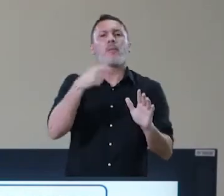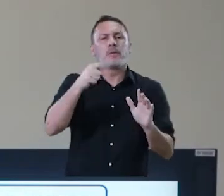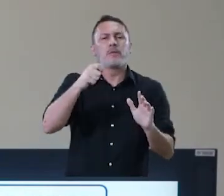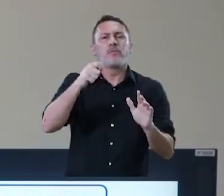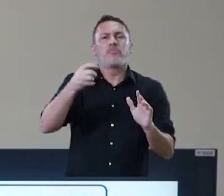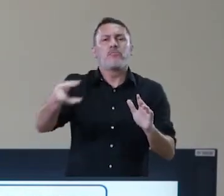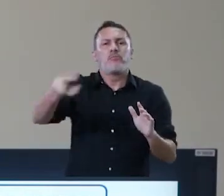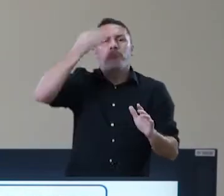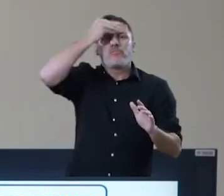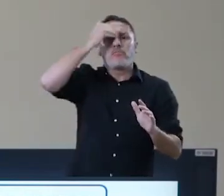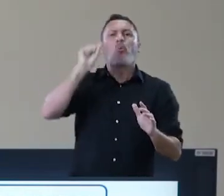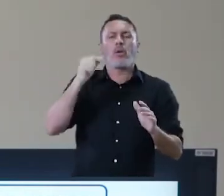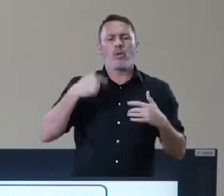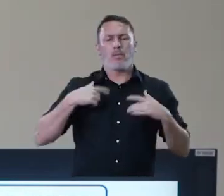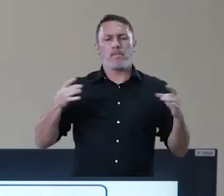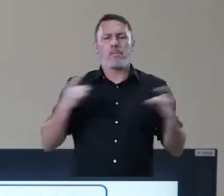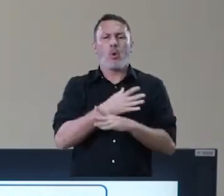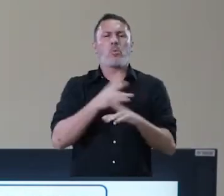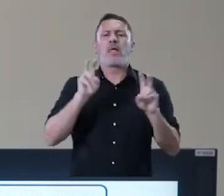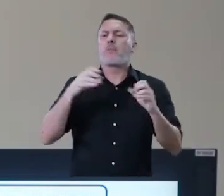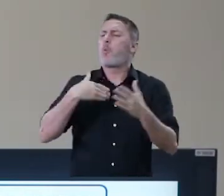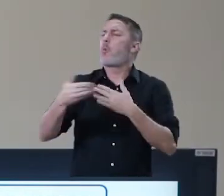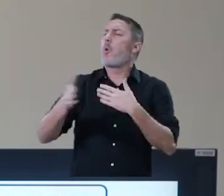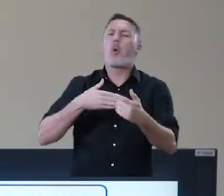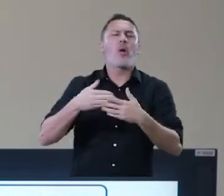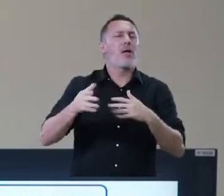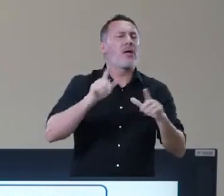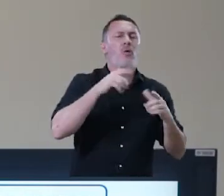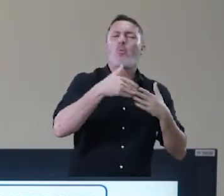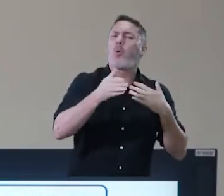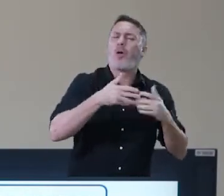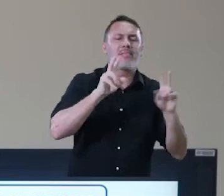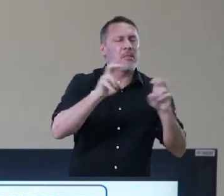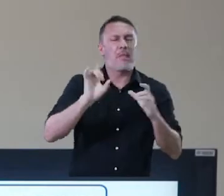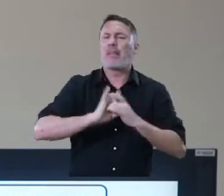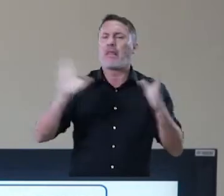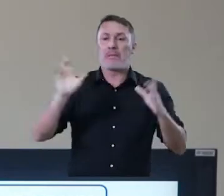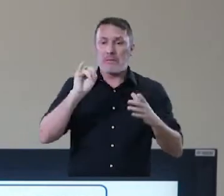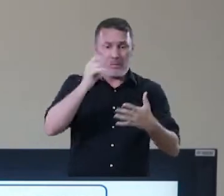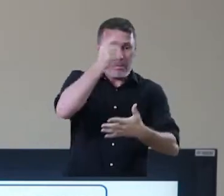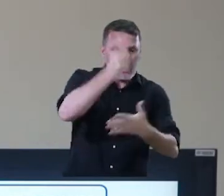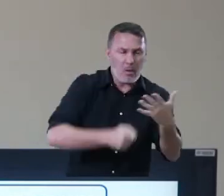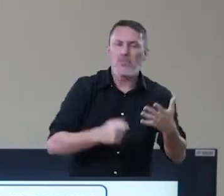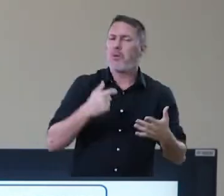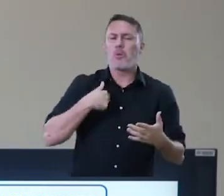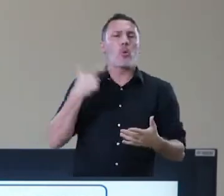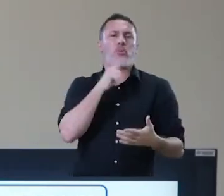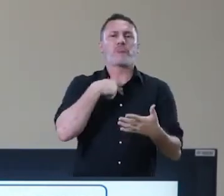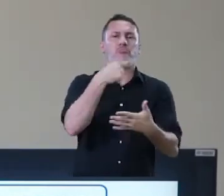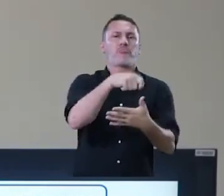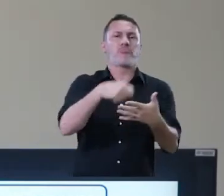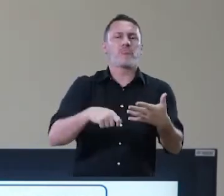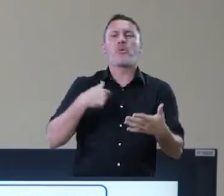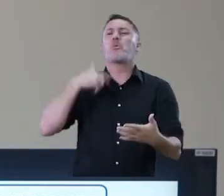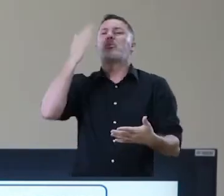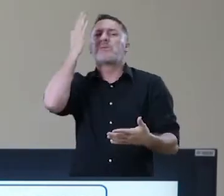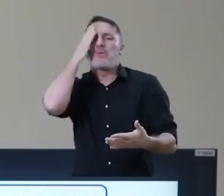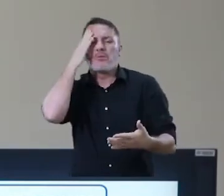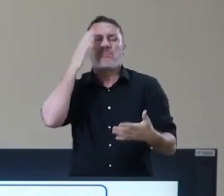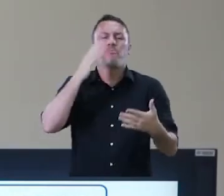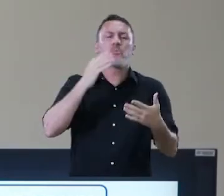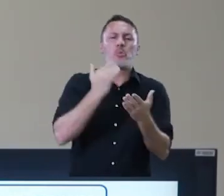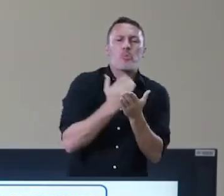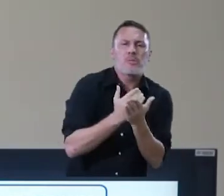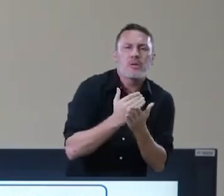eu estou preparado para qualquer tema. De A a Z, qualquer tema que cair no Enem, eu sei escrever, eu sei